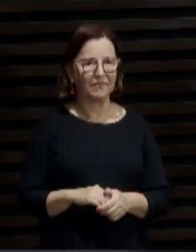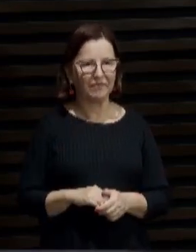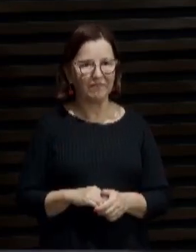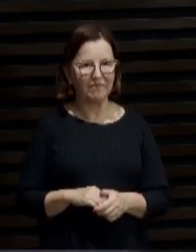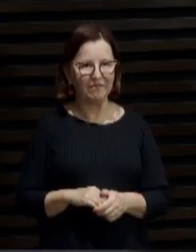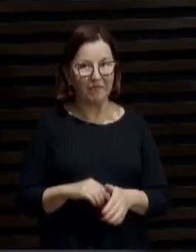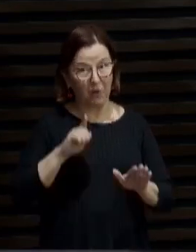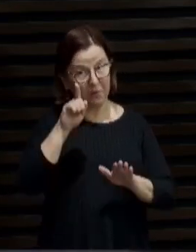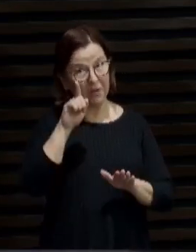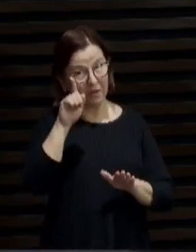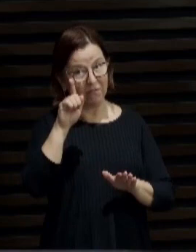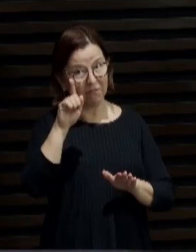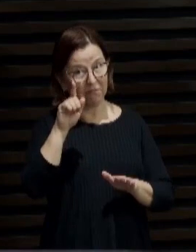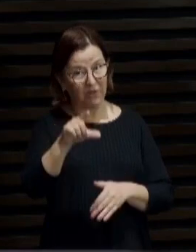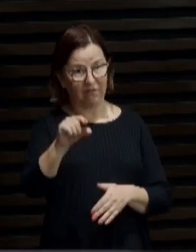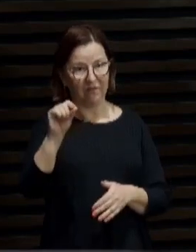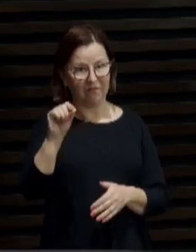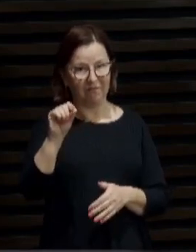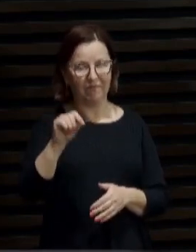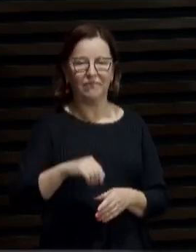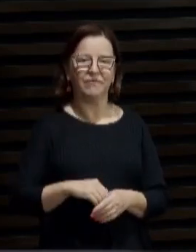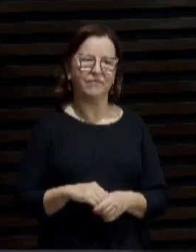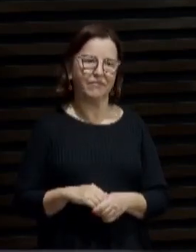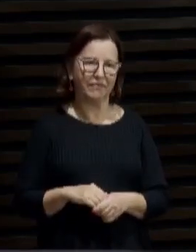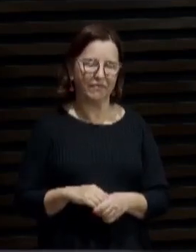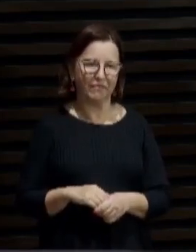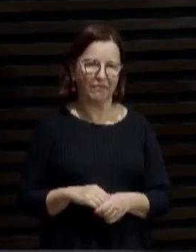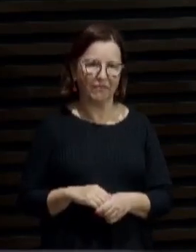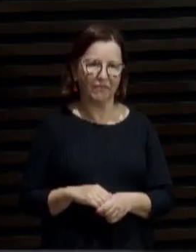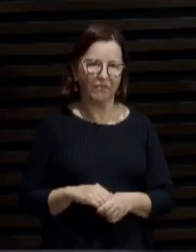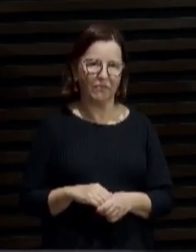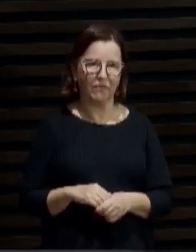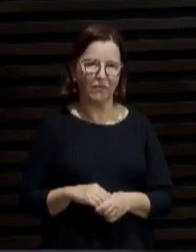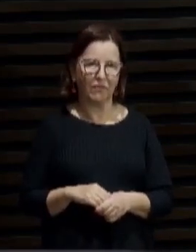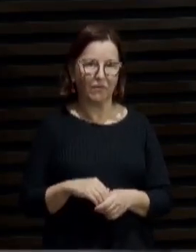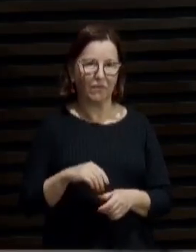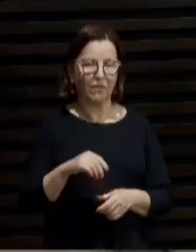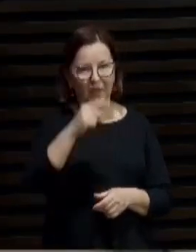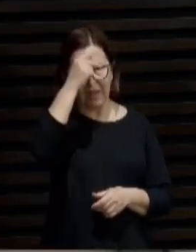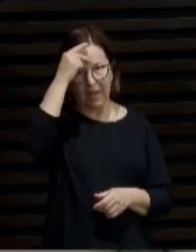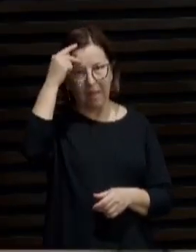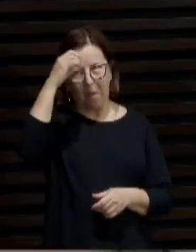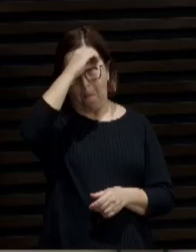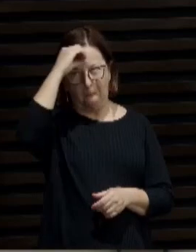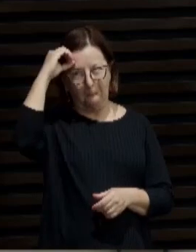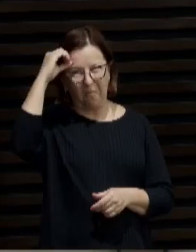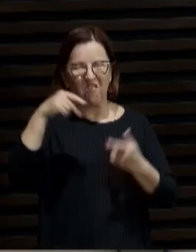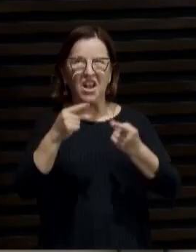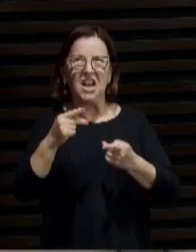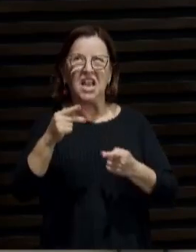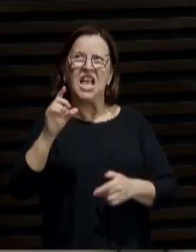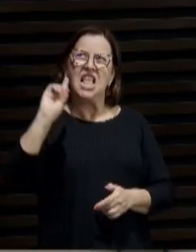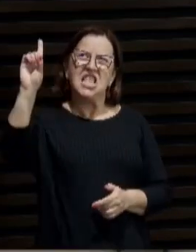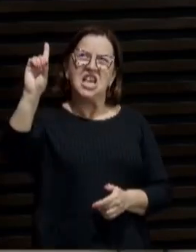Com cuidado, filtrando. Porque diz o nécio em seu coração, não há Deus. Essa cidade era uma